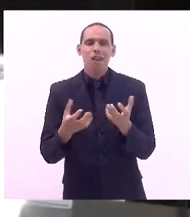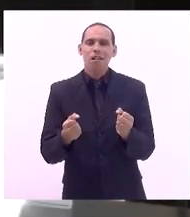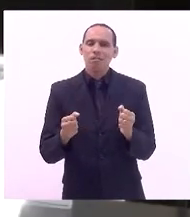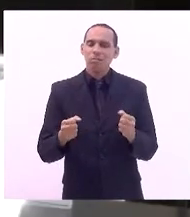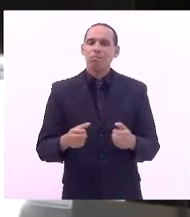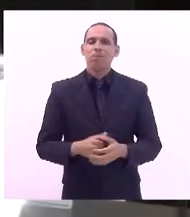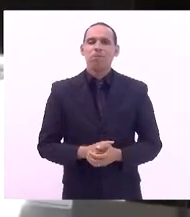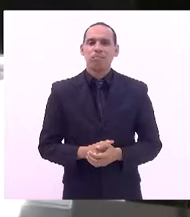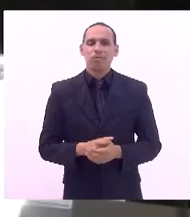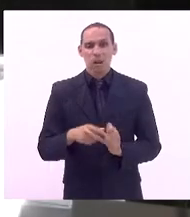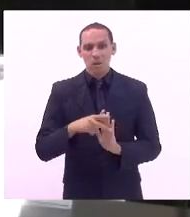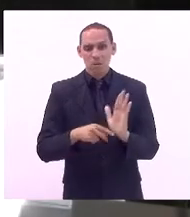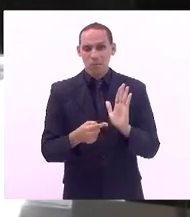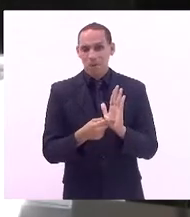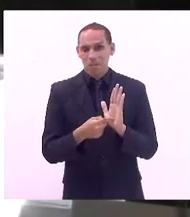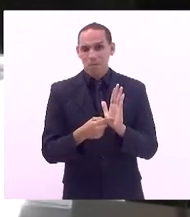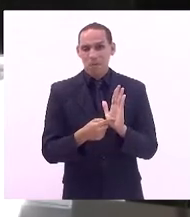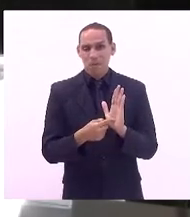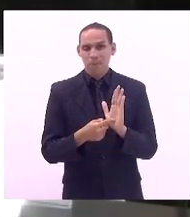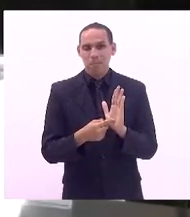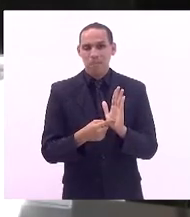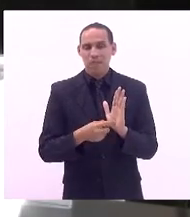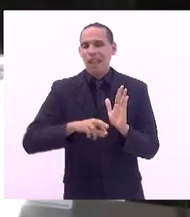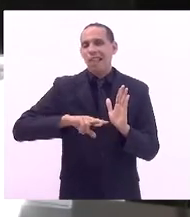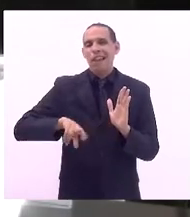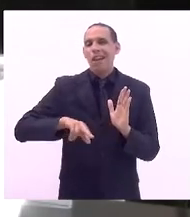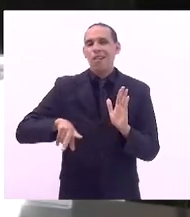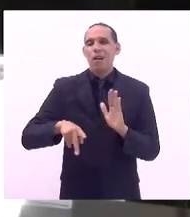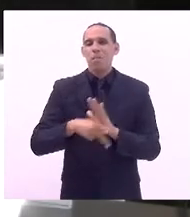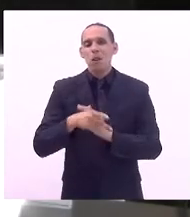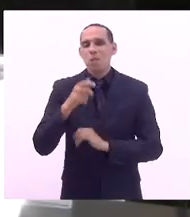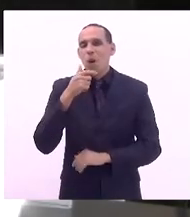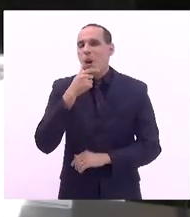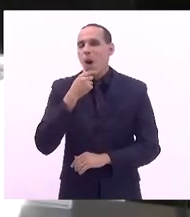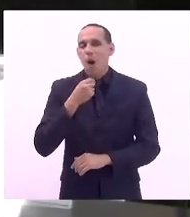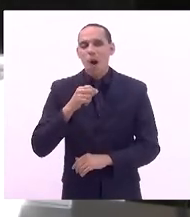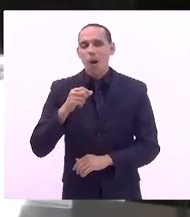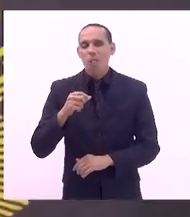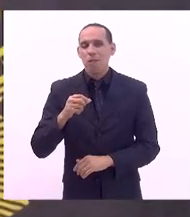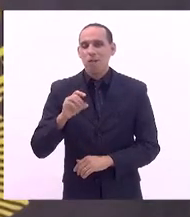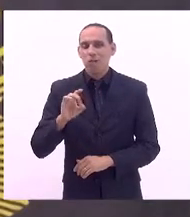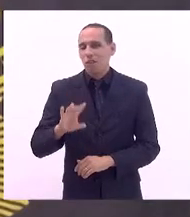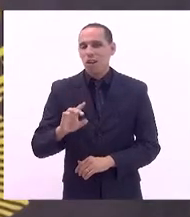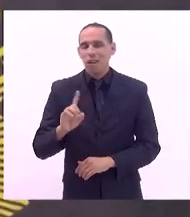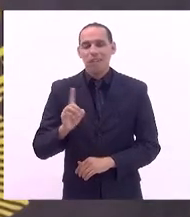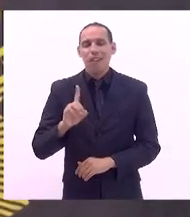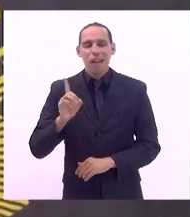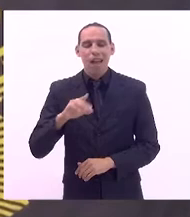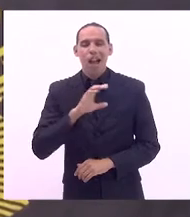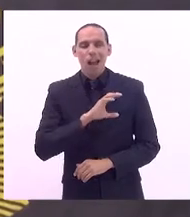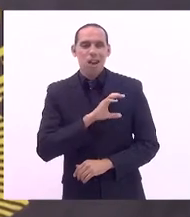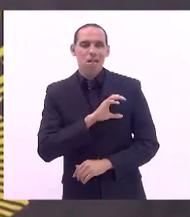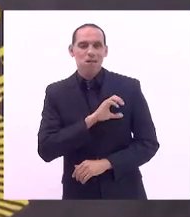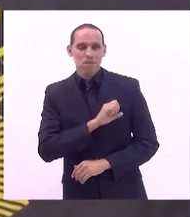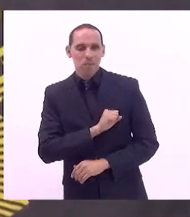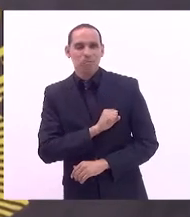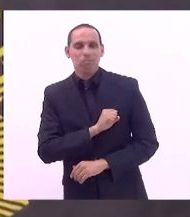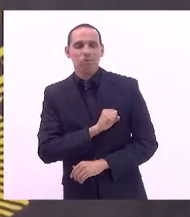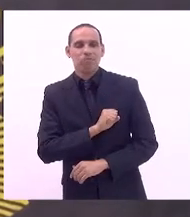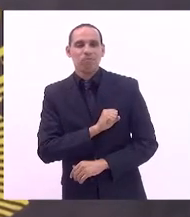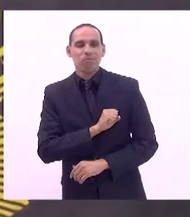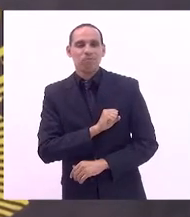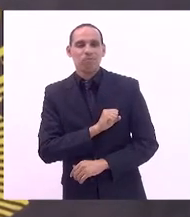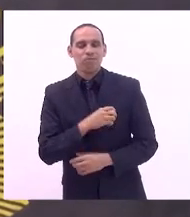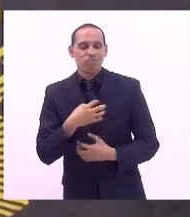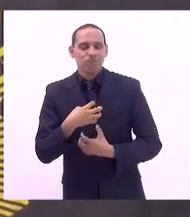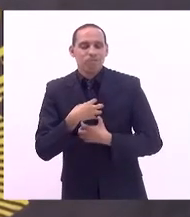projeto não é bom dizer não é só de um homem mas só do Amor o sentimento do Amor que